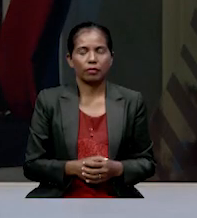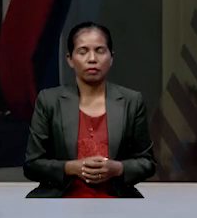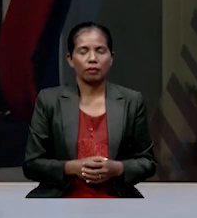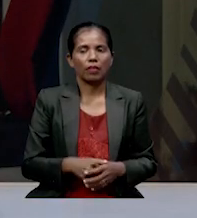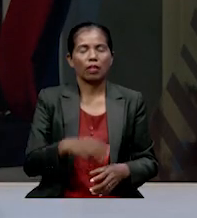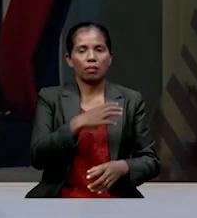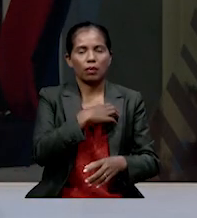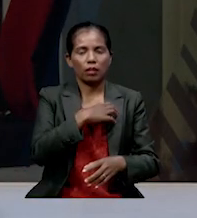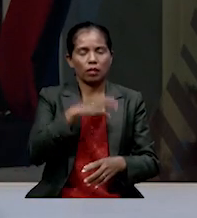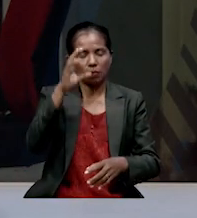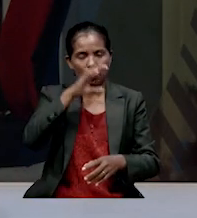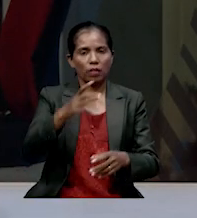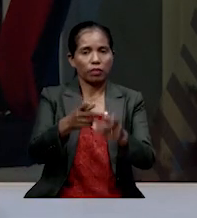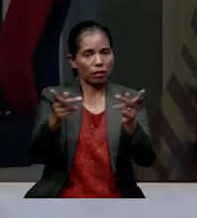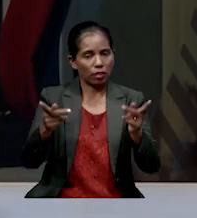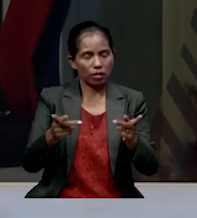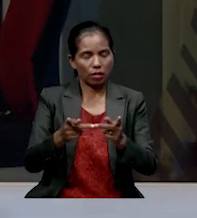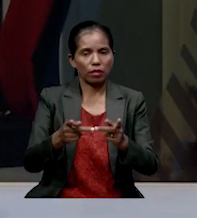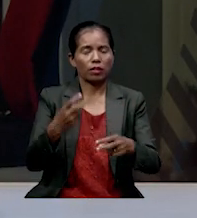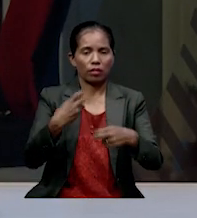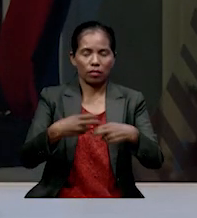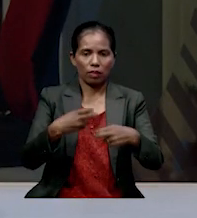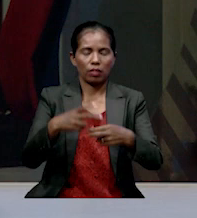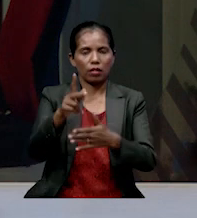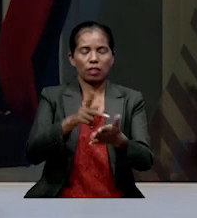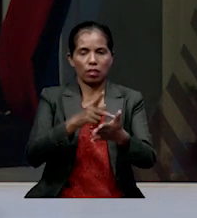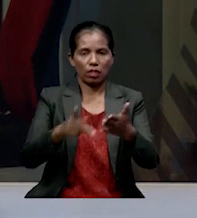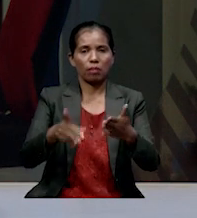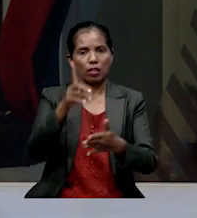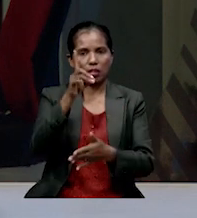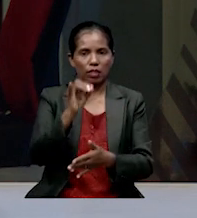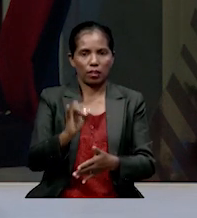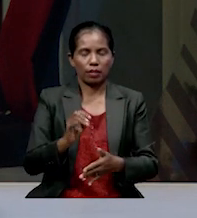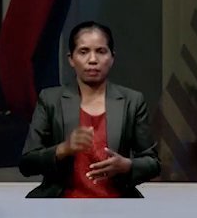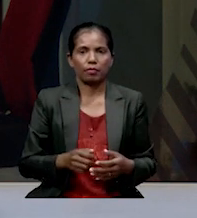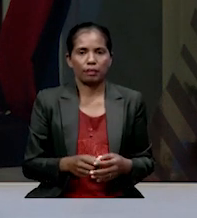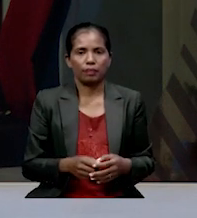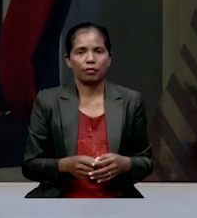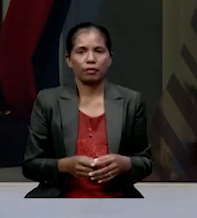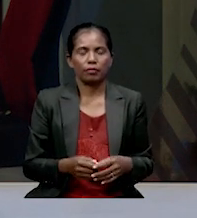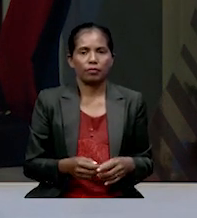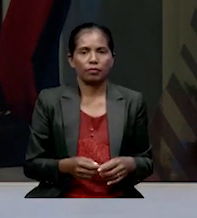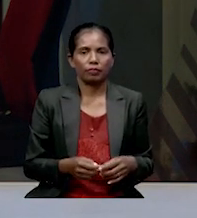Penitele identifica una área serene be risco ba crime iha capital Delhi.